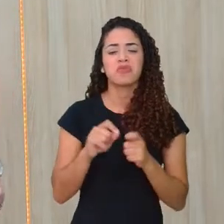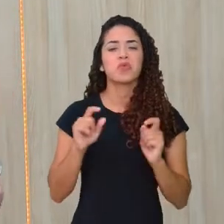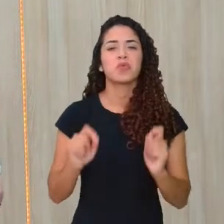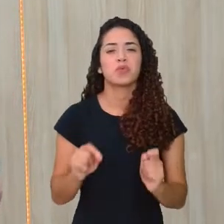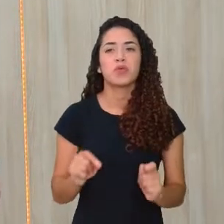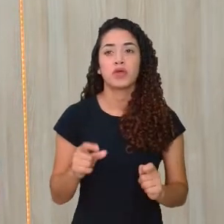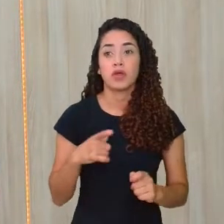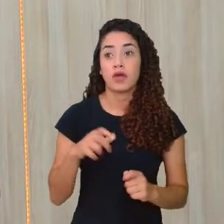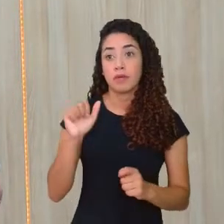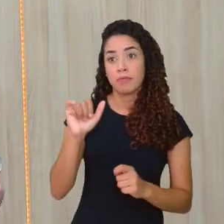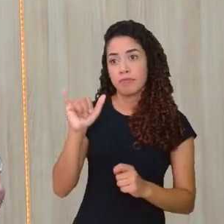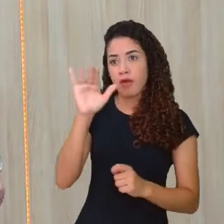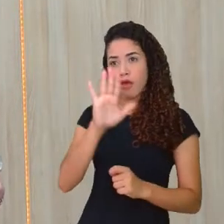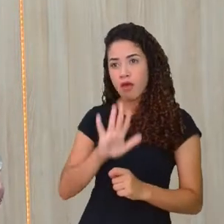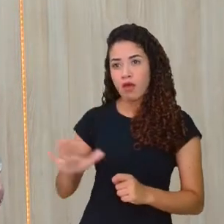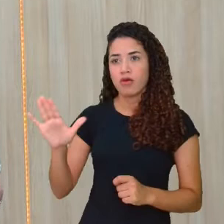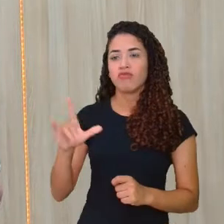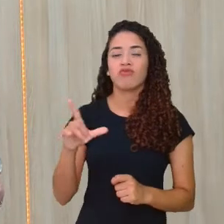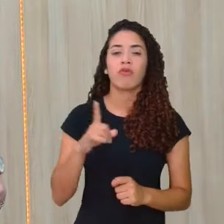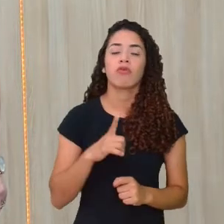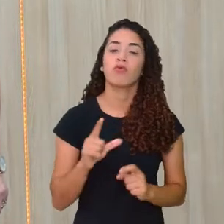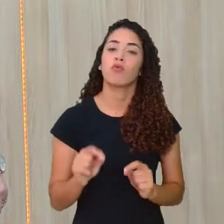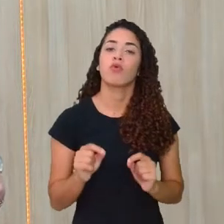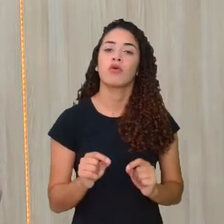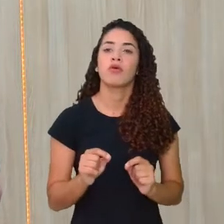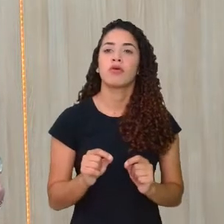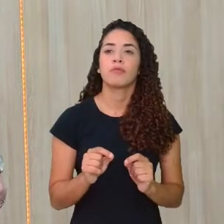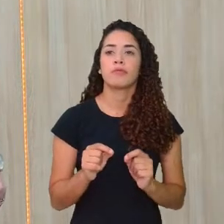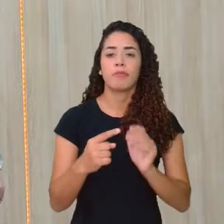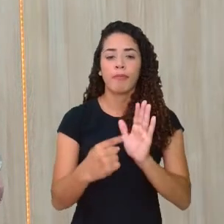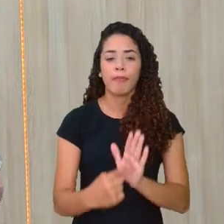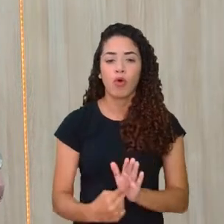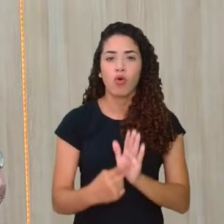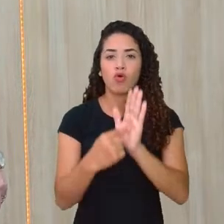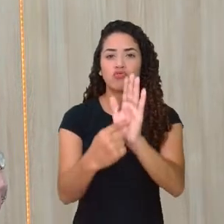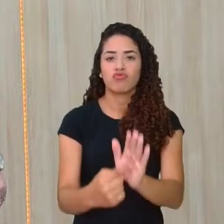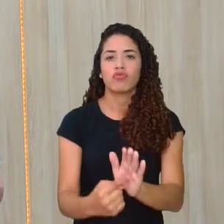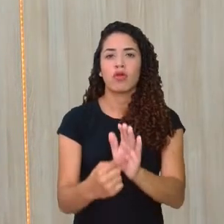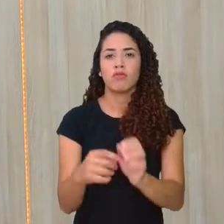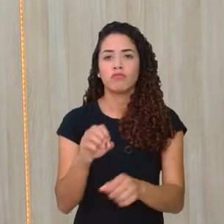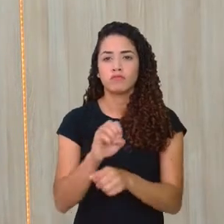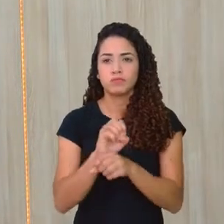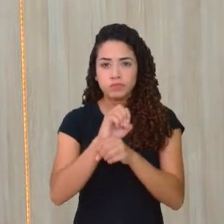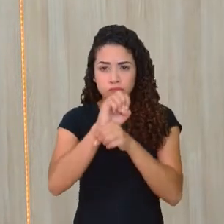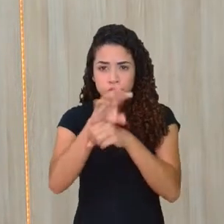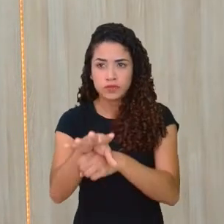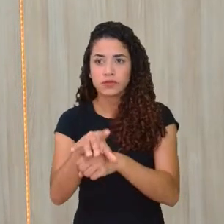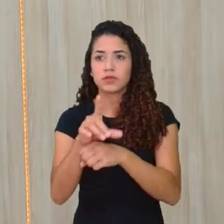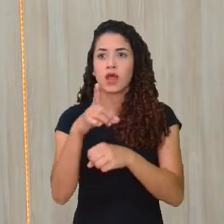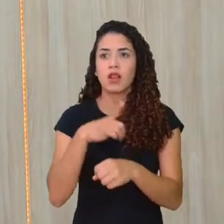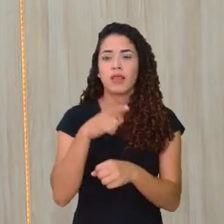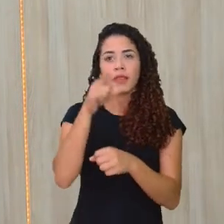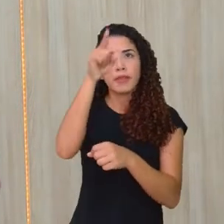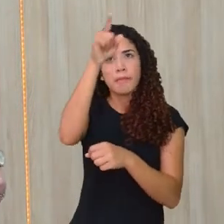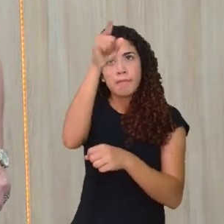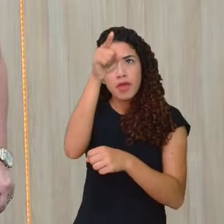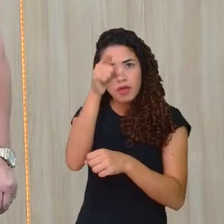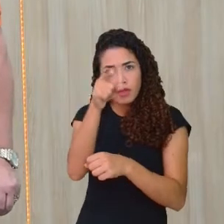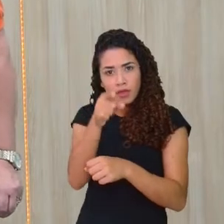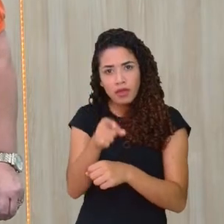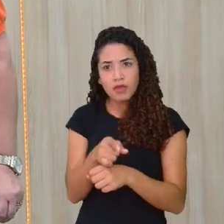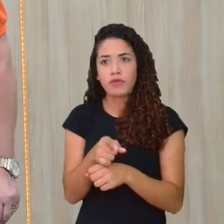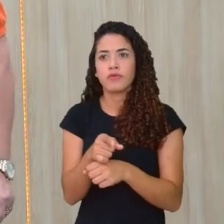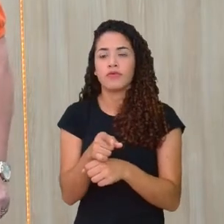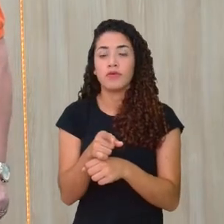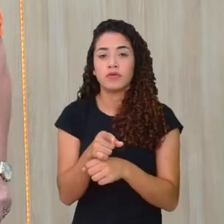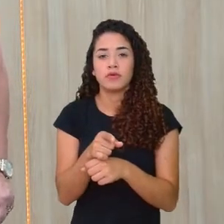A imagem, ela vai ser, vamos dizer assim, projetada bem no meio. Ela não foi até o fundo, lá no nervo óptico, quando a gente